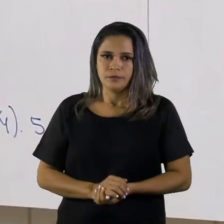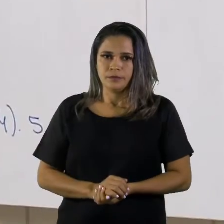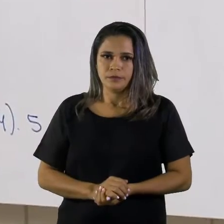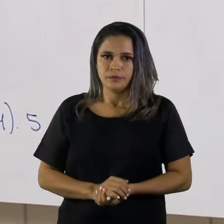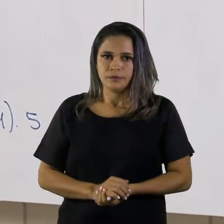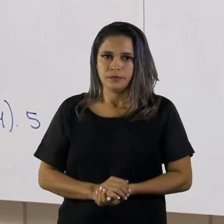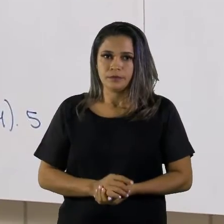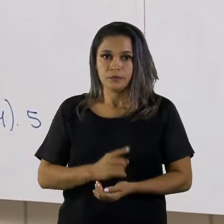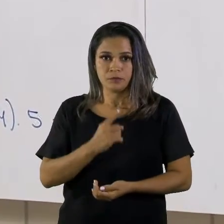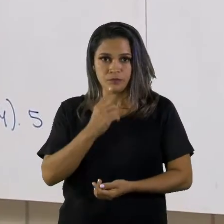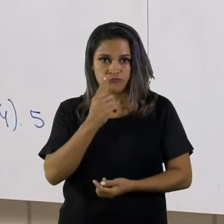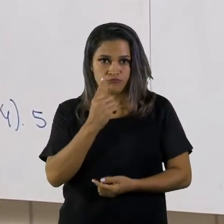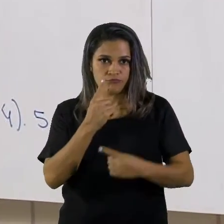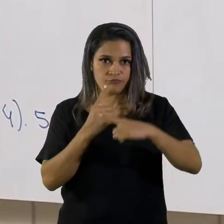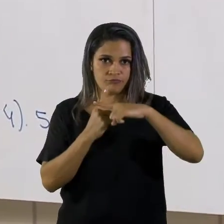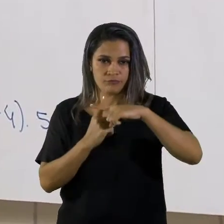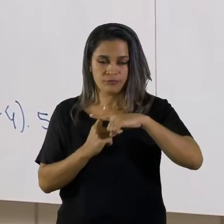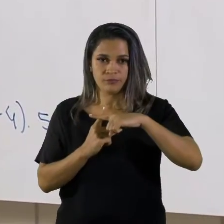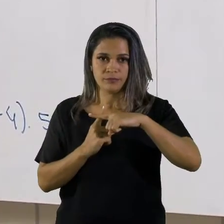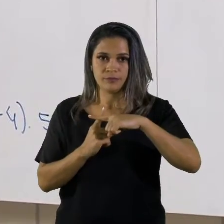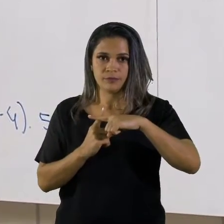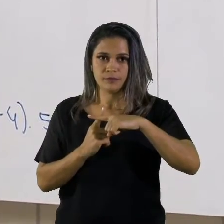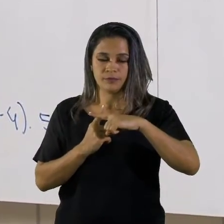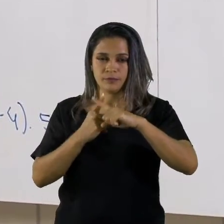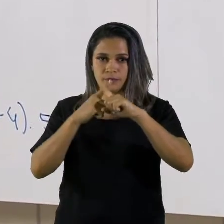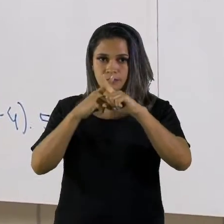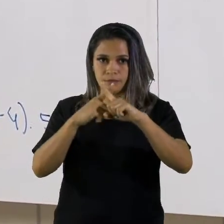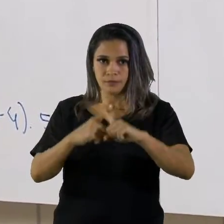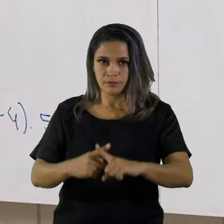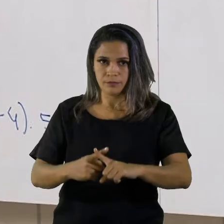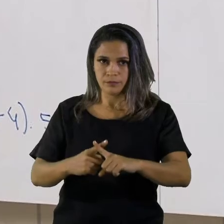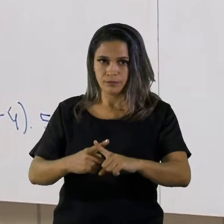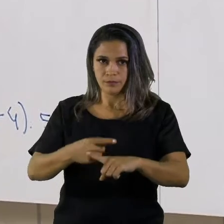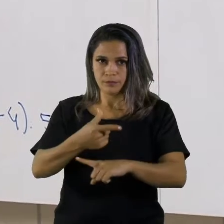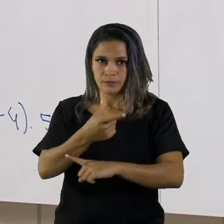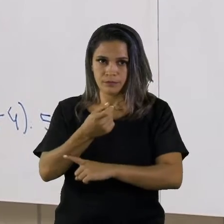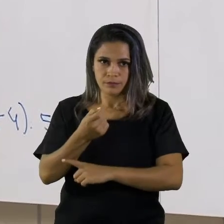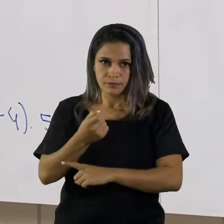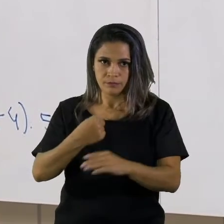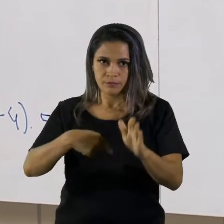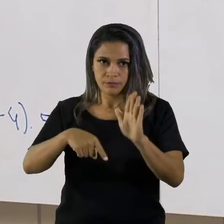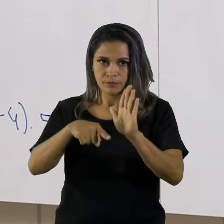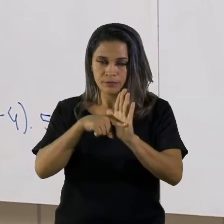1 positivo multiplicado por 20 negativo.